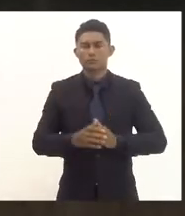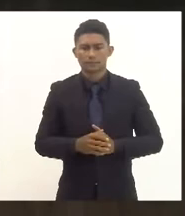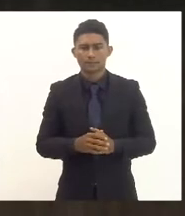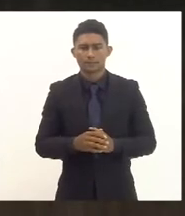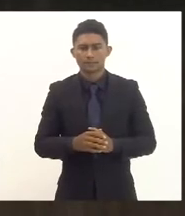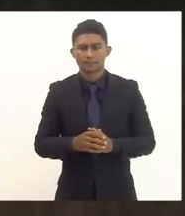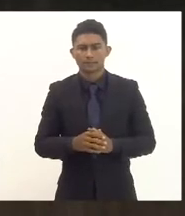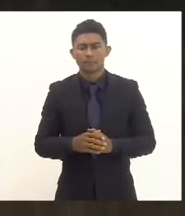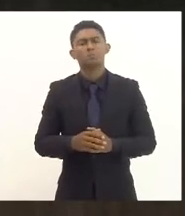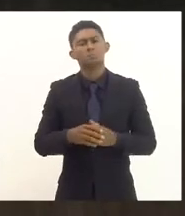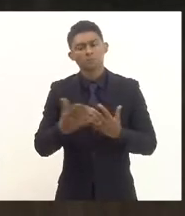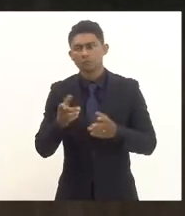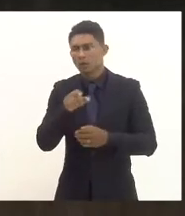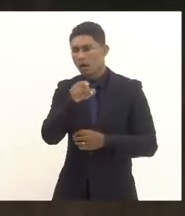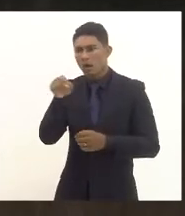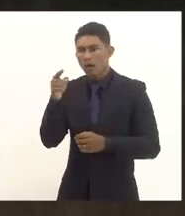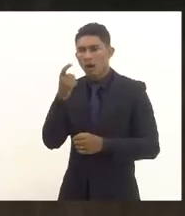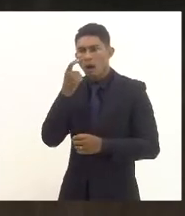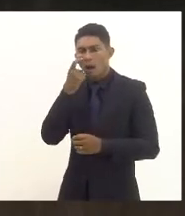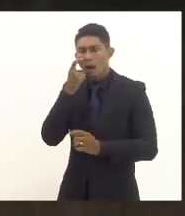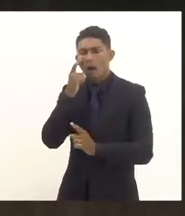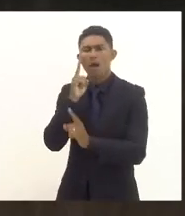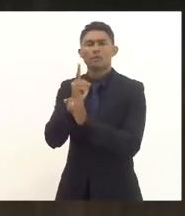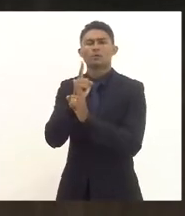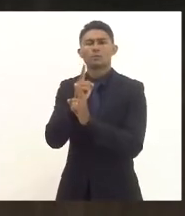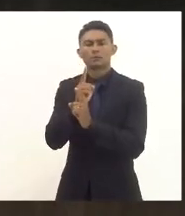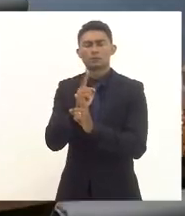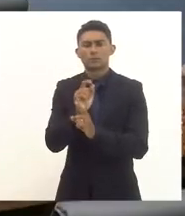bom e se verificou uma